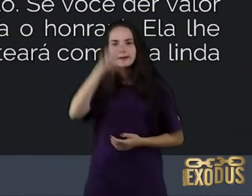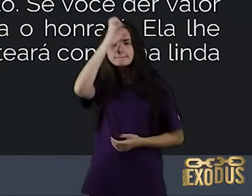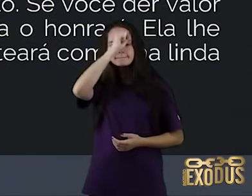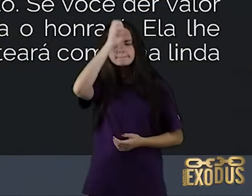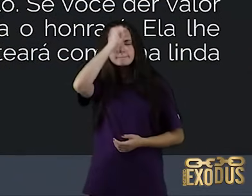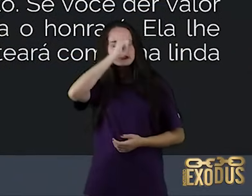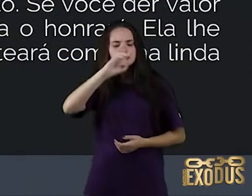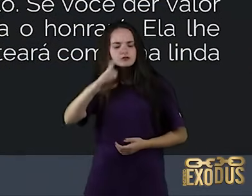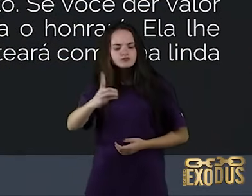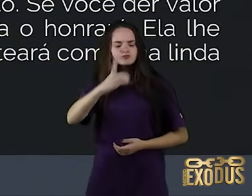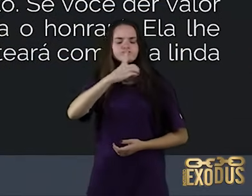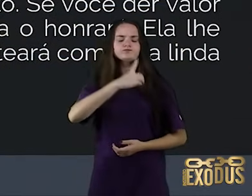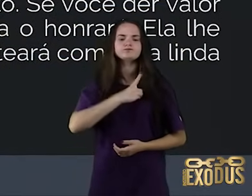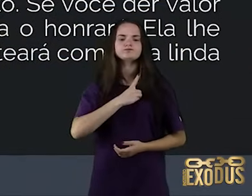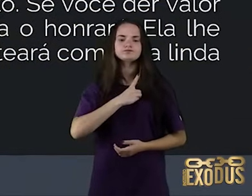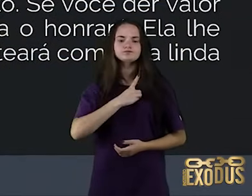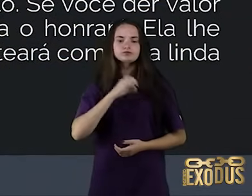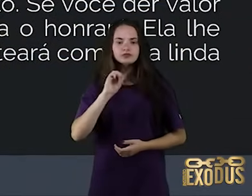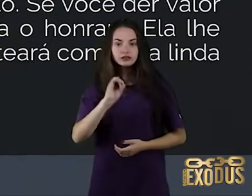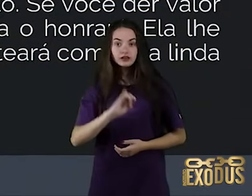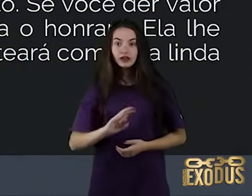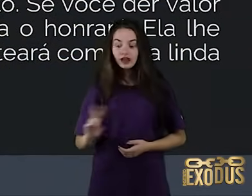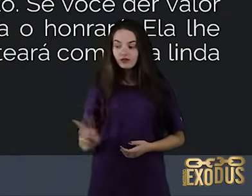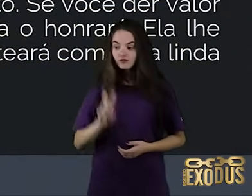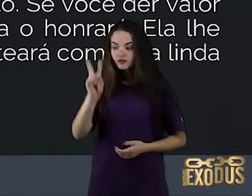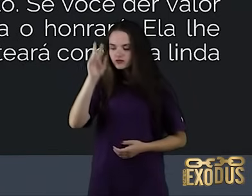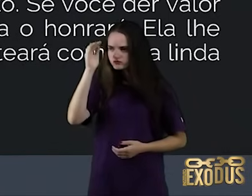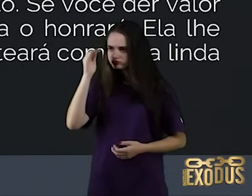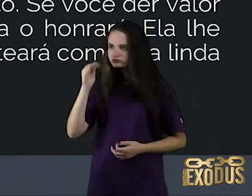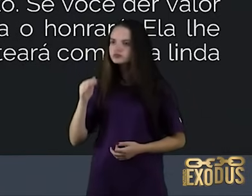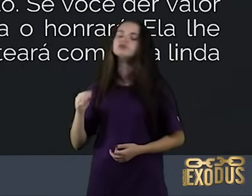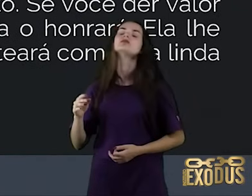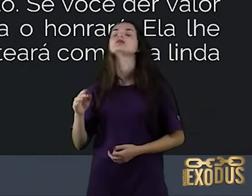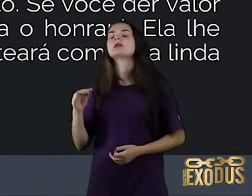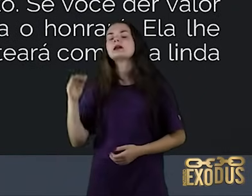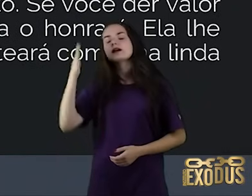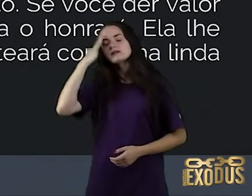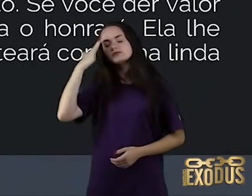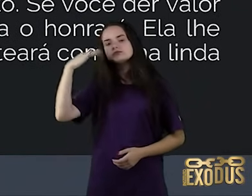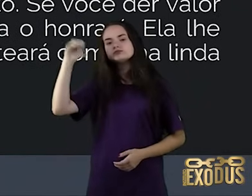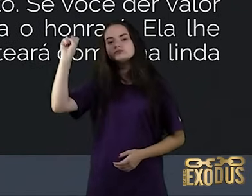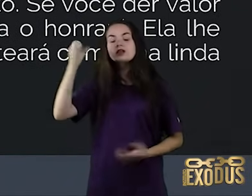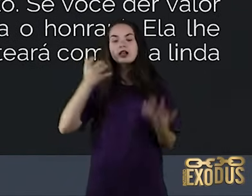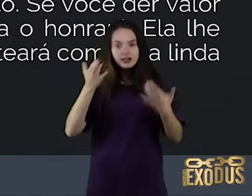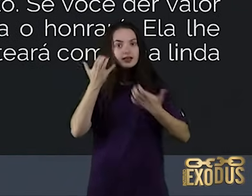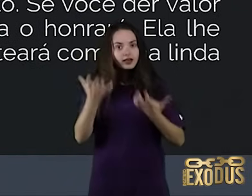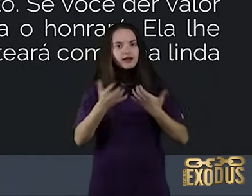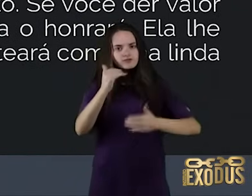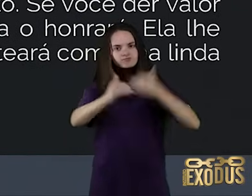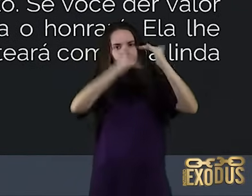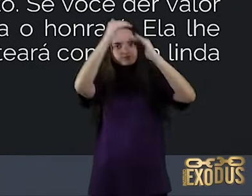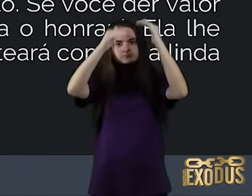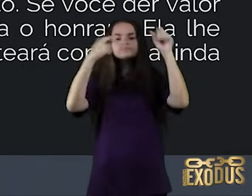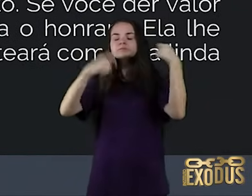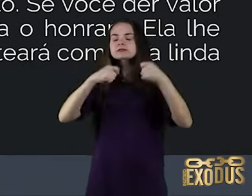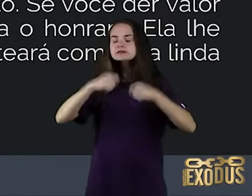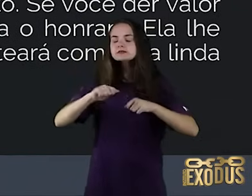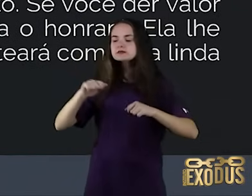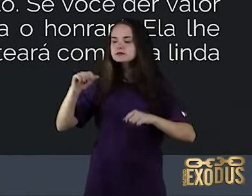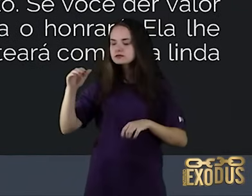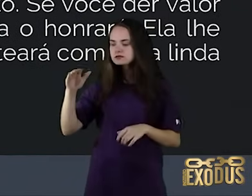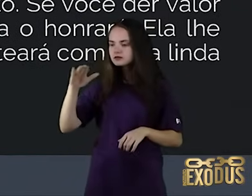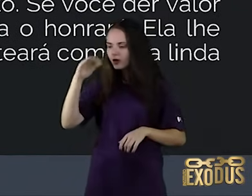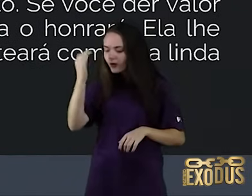discernimento se você der valor a sabedoria ela o engrandecerá você vai ficar grande quer crescer tá aí AB brá ela